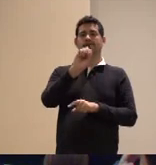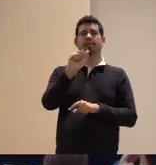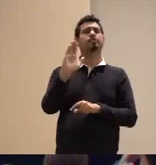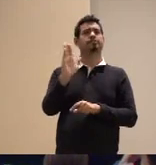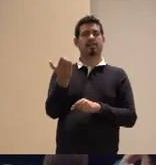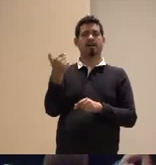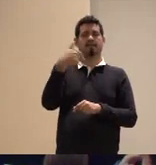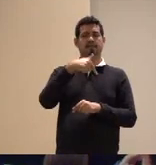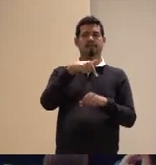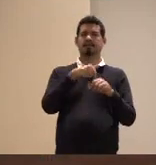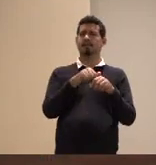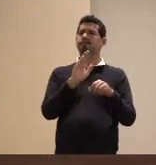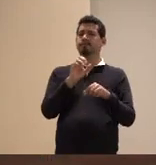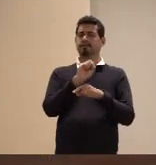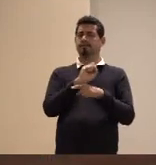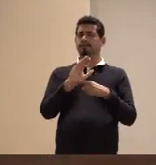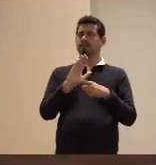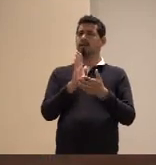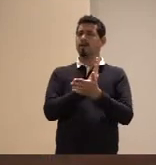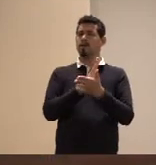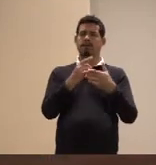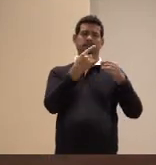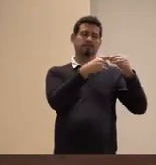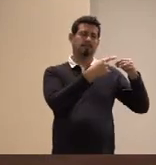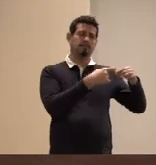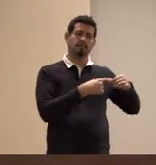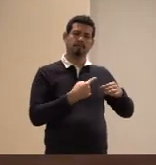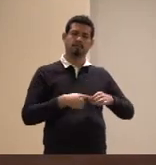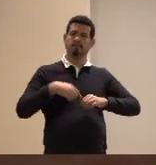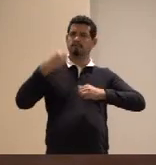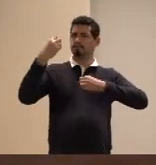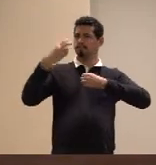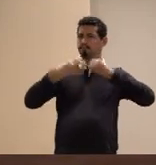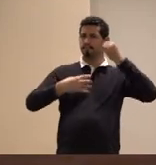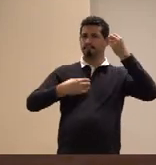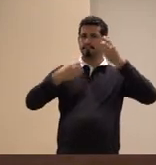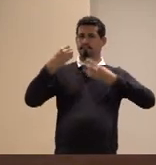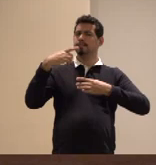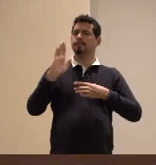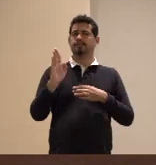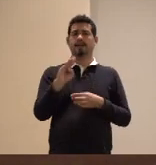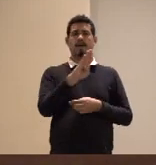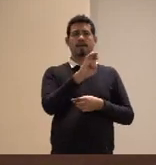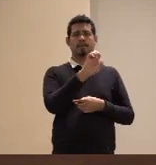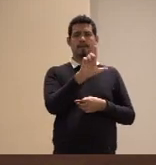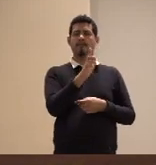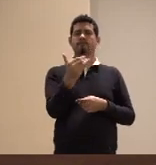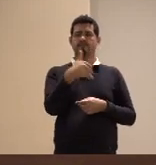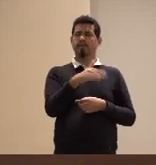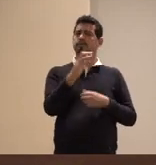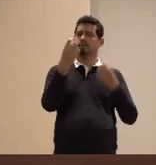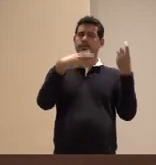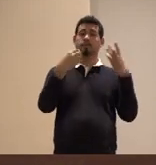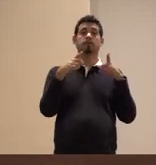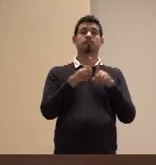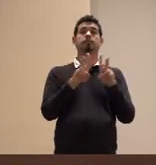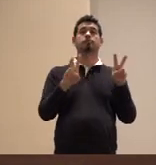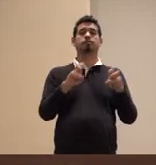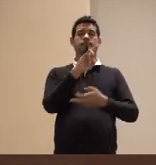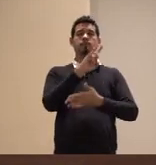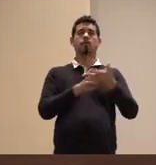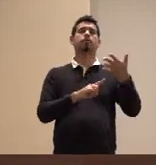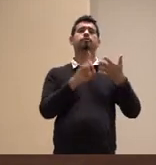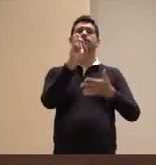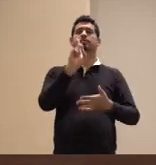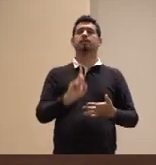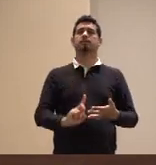Santa Catarina, em alguns municípios, falando, inclusive com a Bel, sobre esse documento, sobre o